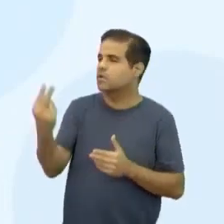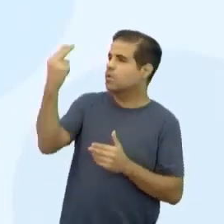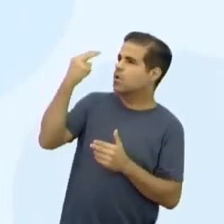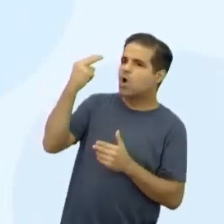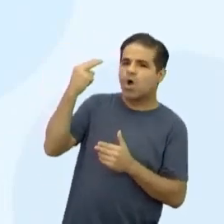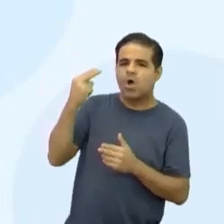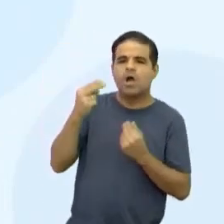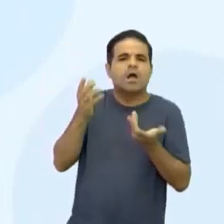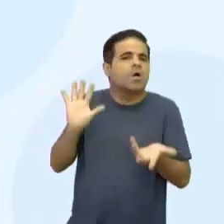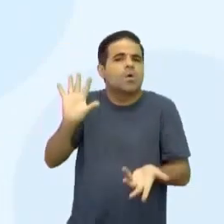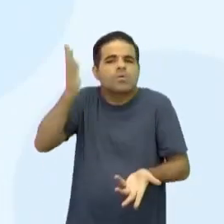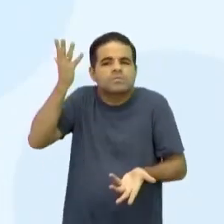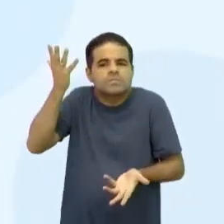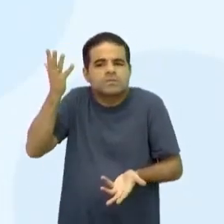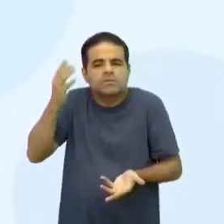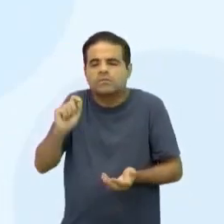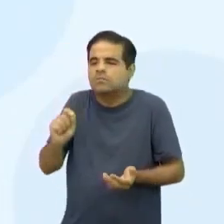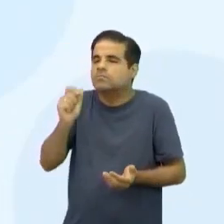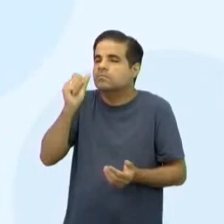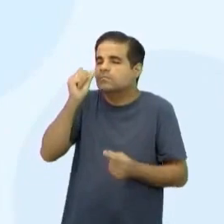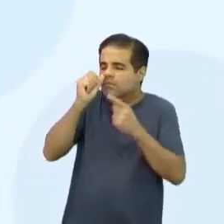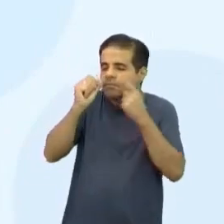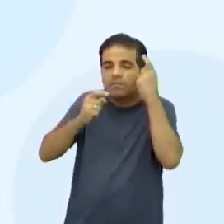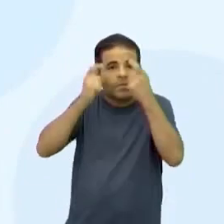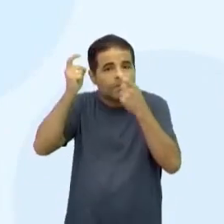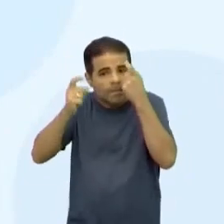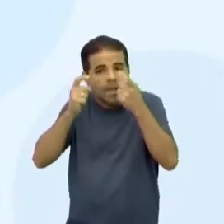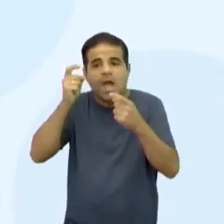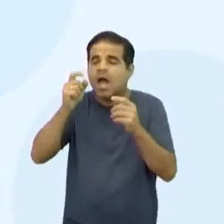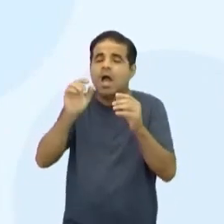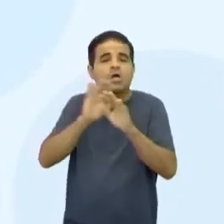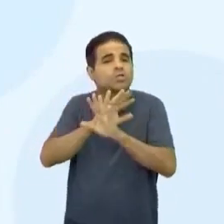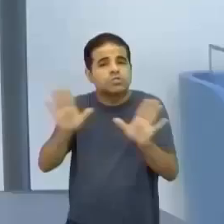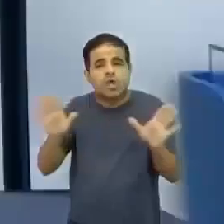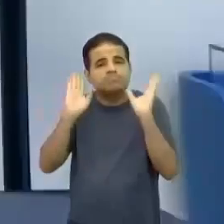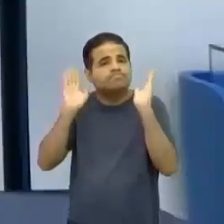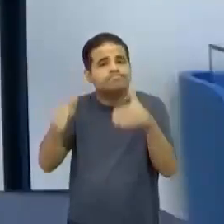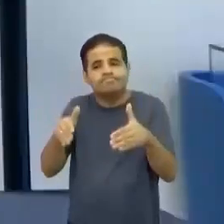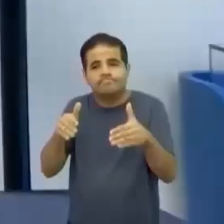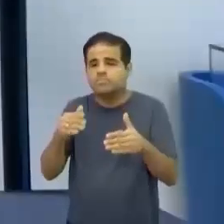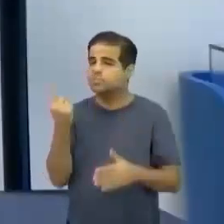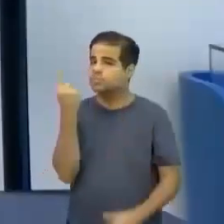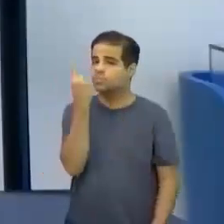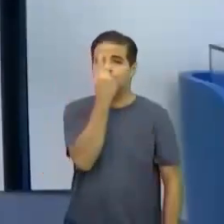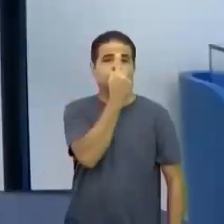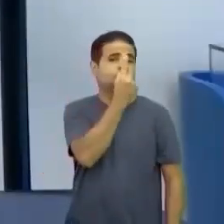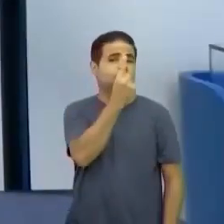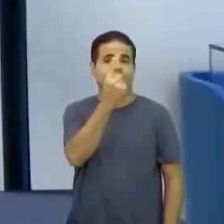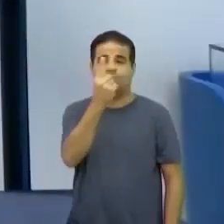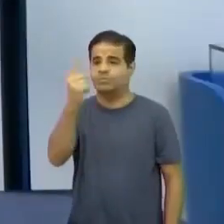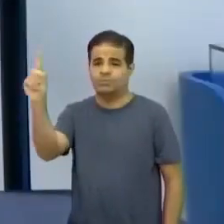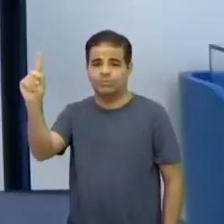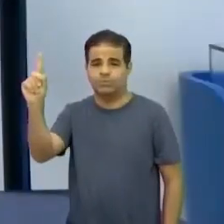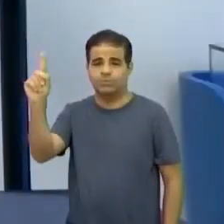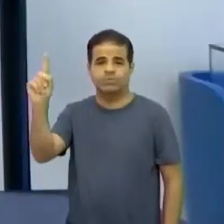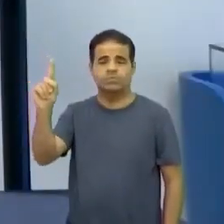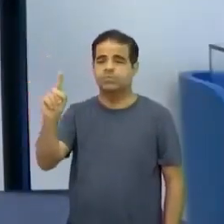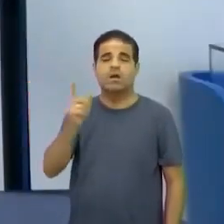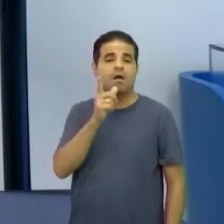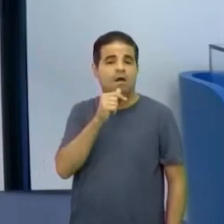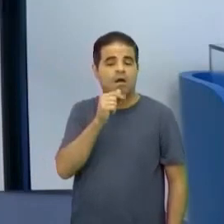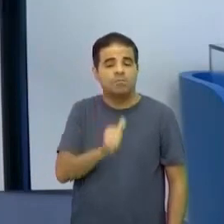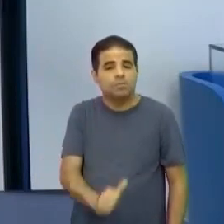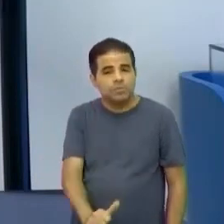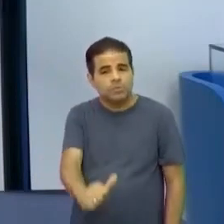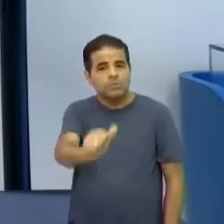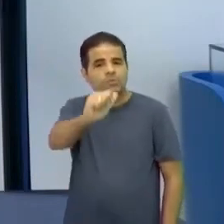carne, o que vai acontecer? Você vai se preocupar simples e exclusivamente, né, única e exclusivamente, com a água que você